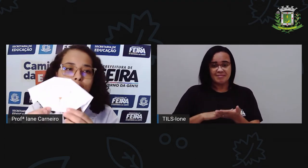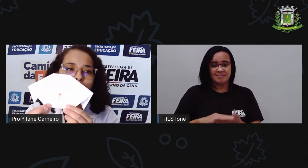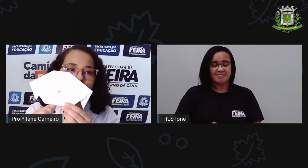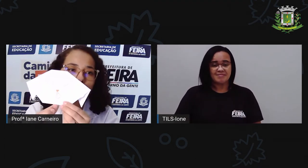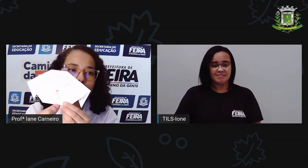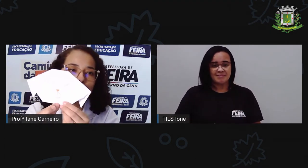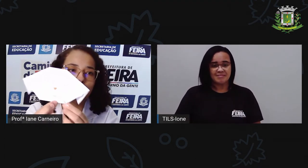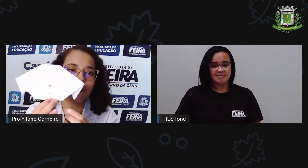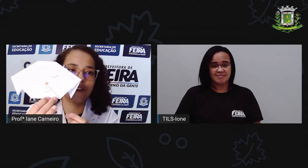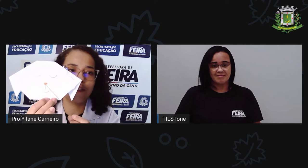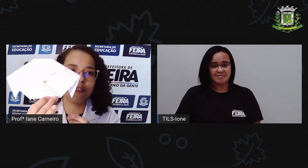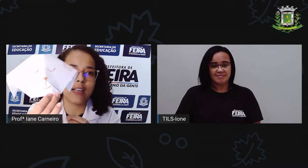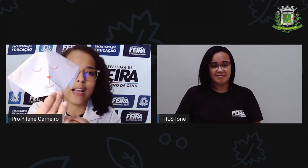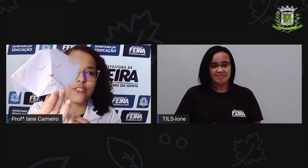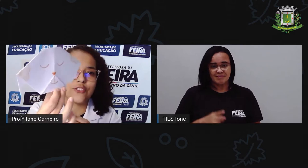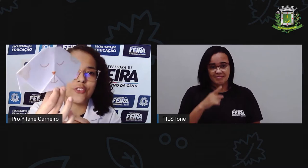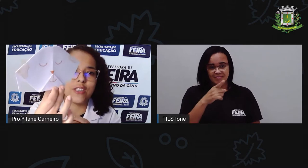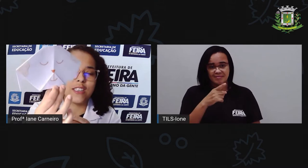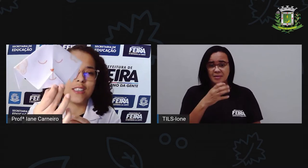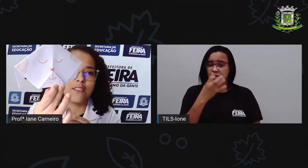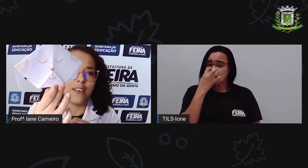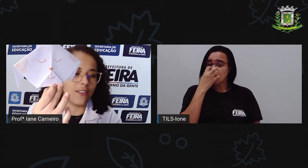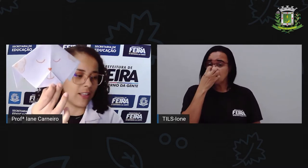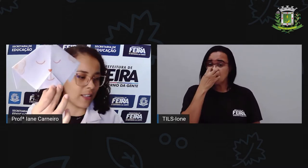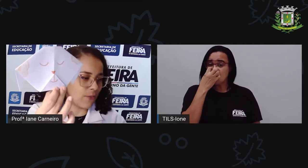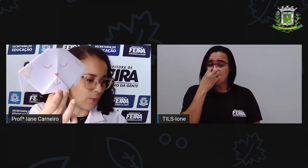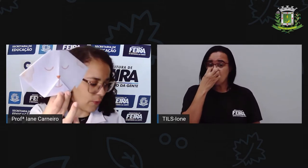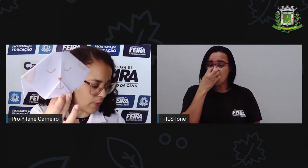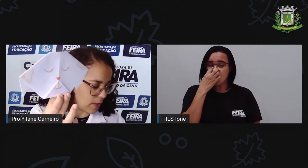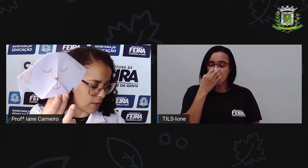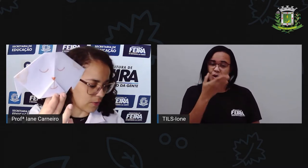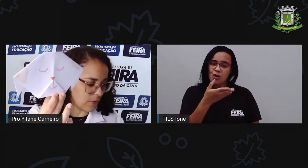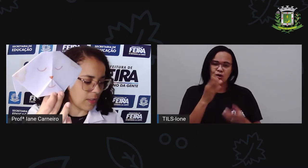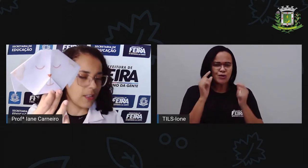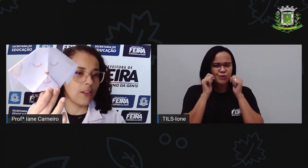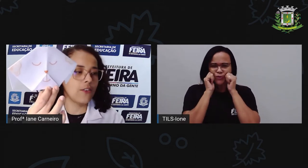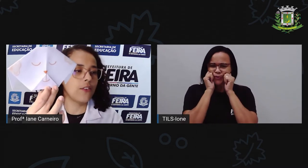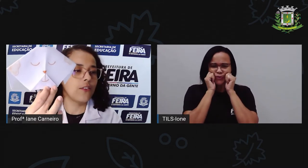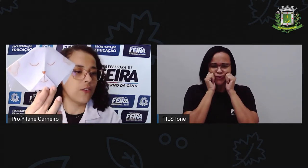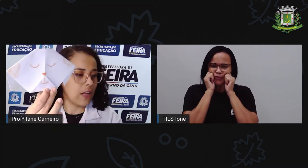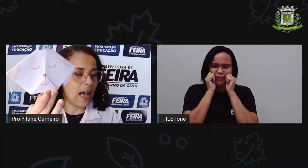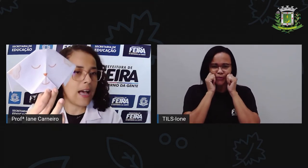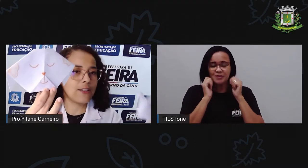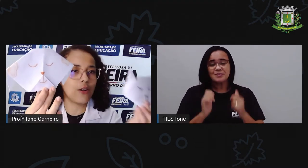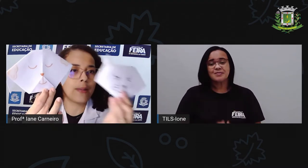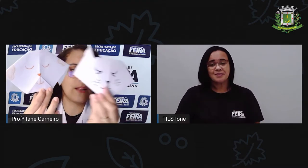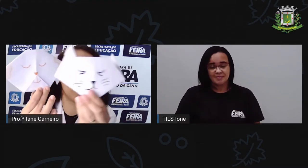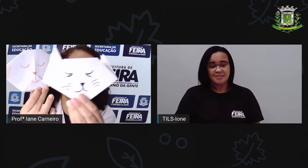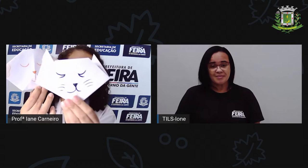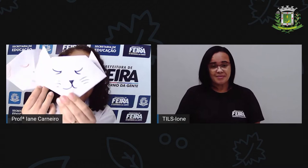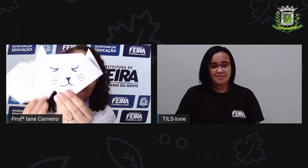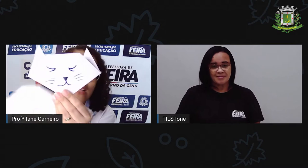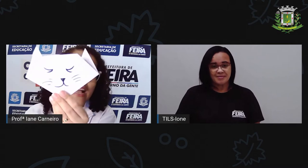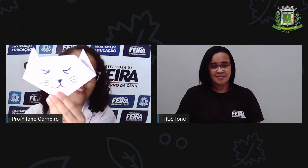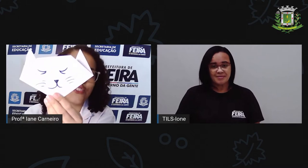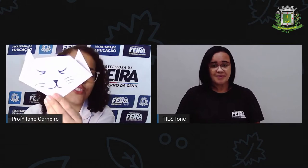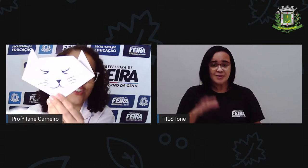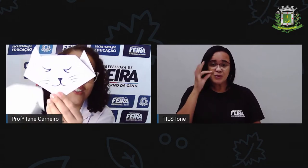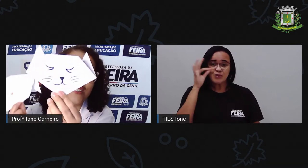fizemos a dobradura do cachorrinho. Olha que fofinho. A dobradura